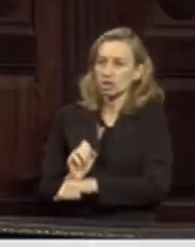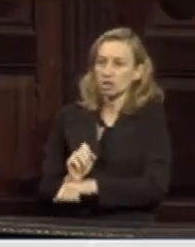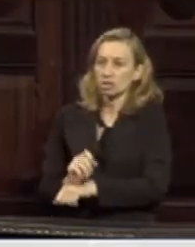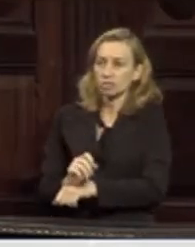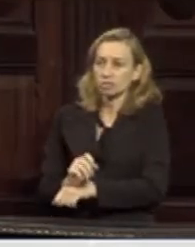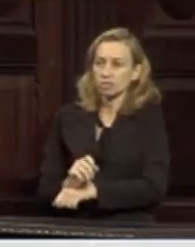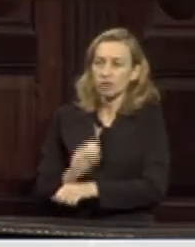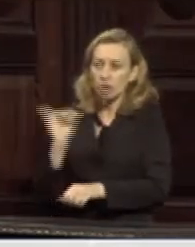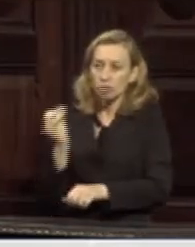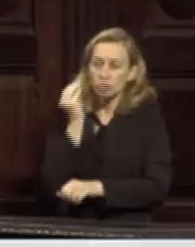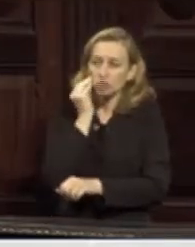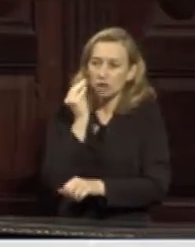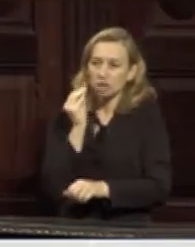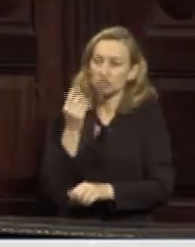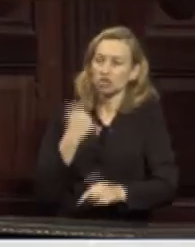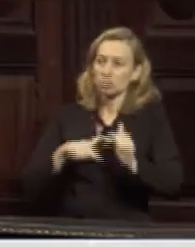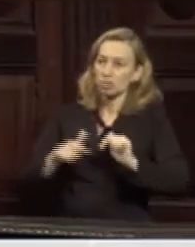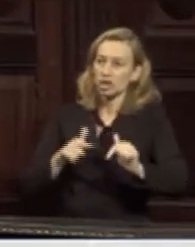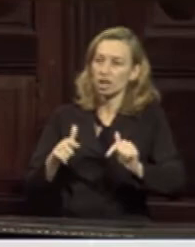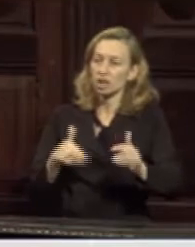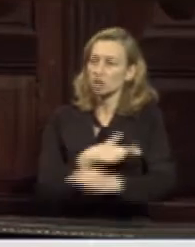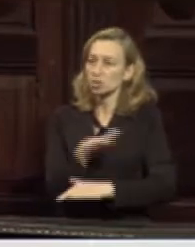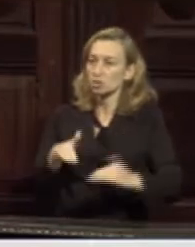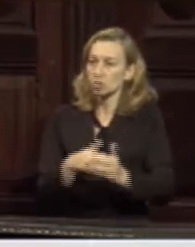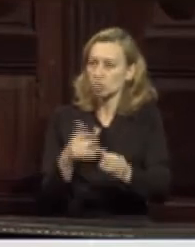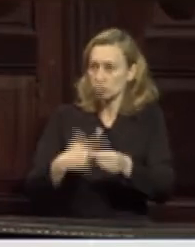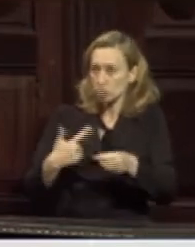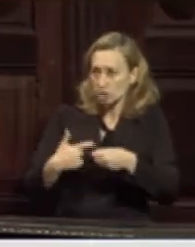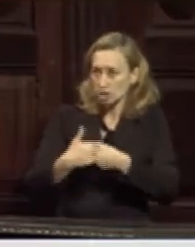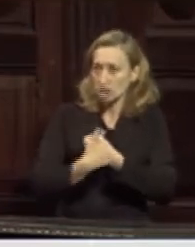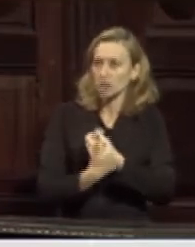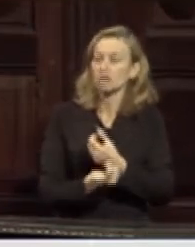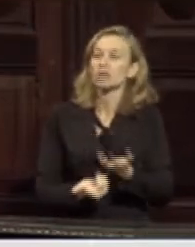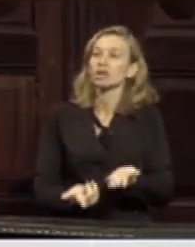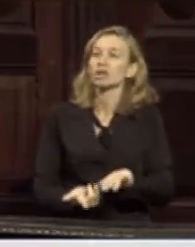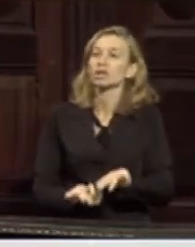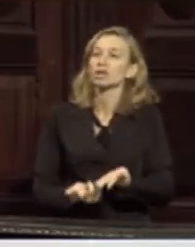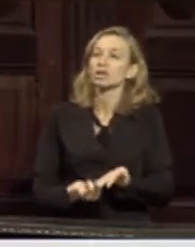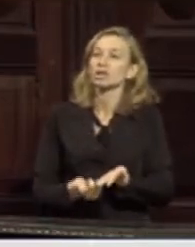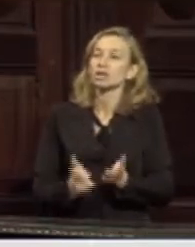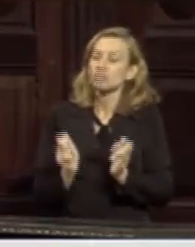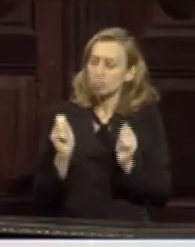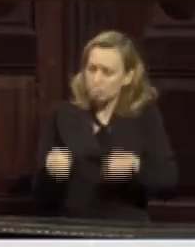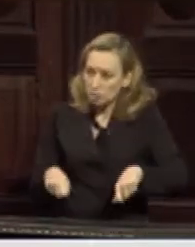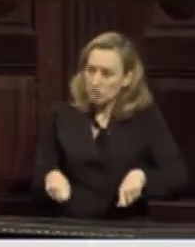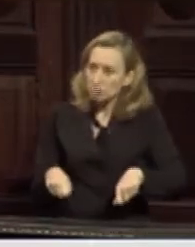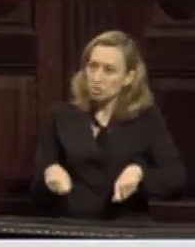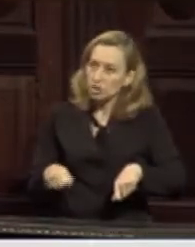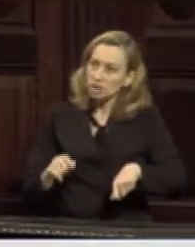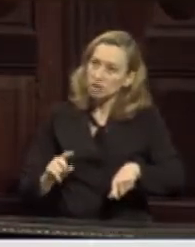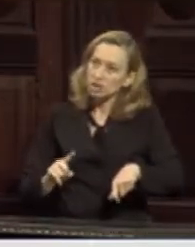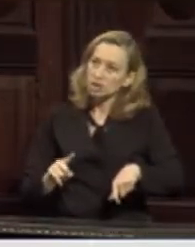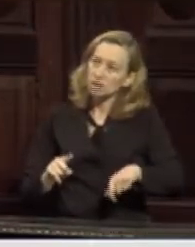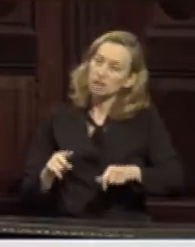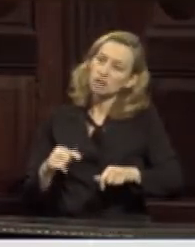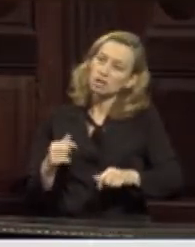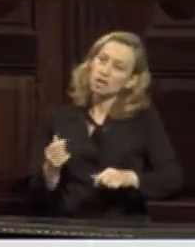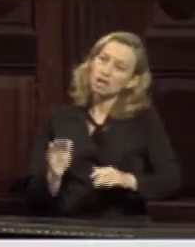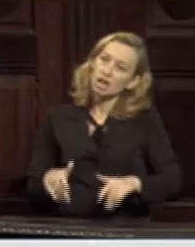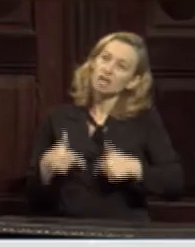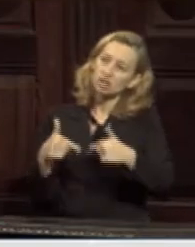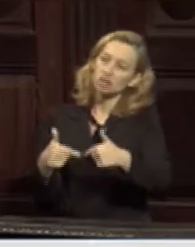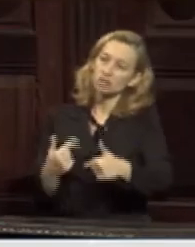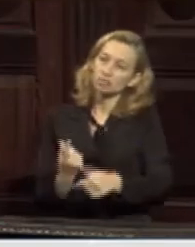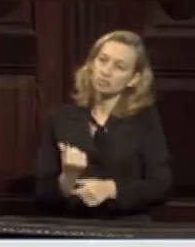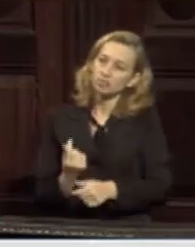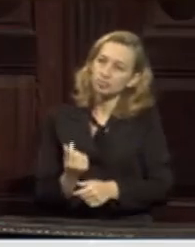oportunidade de emprego em todos os nossos municípios e a possibilidade, a partir da recuperação econômica e